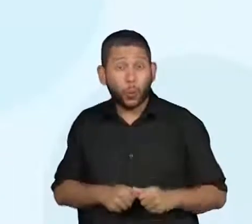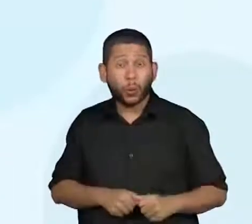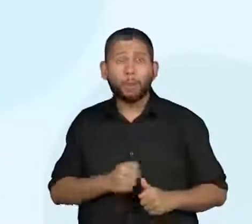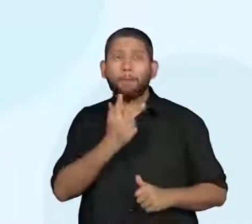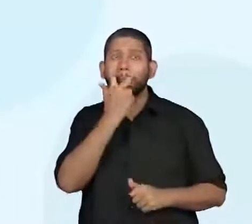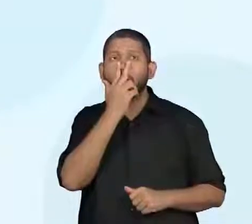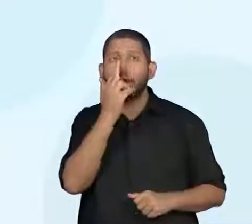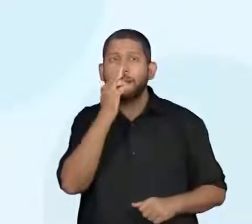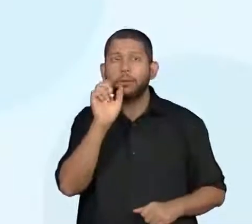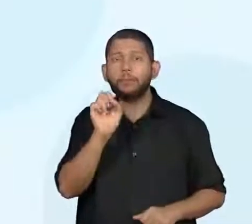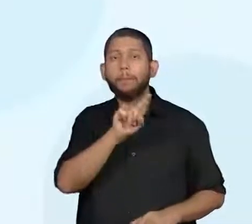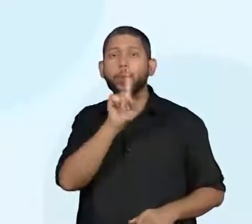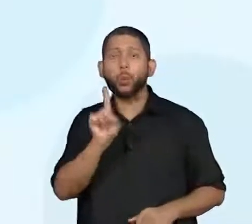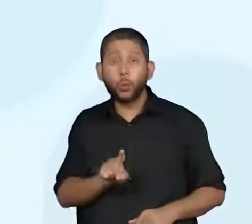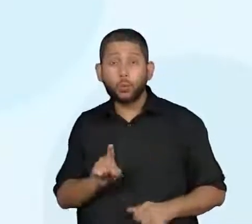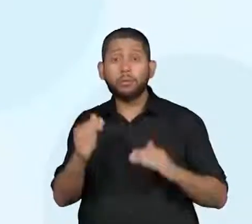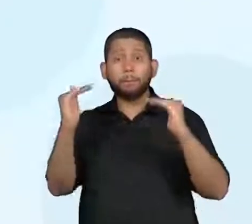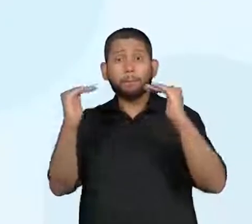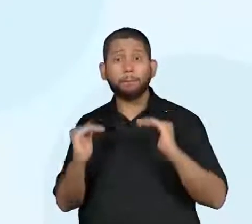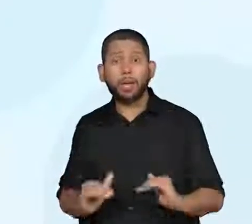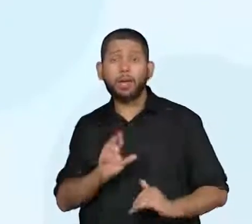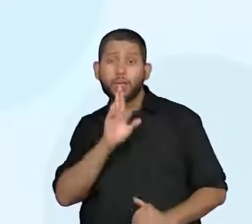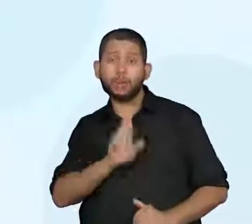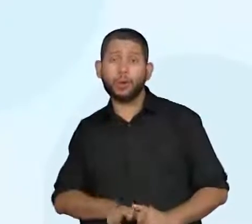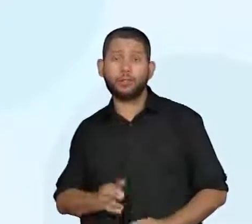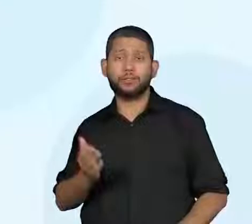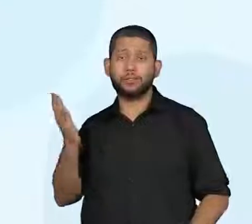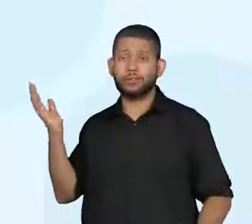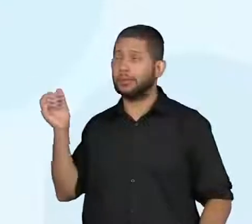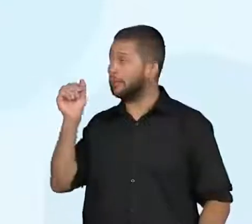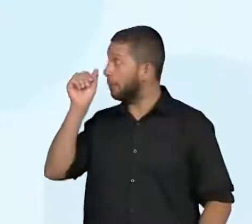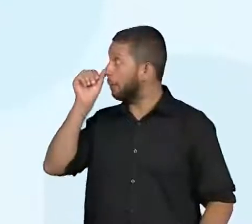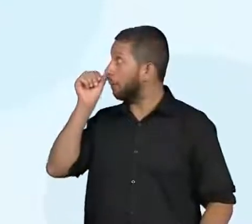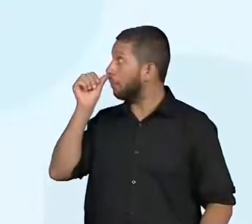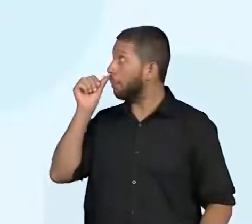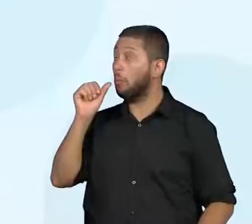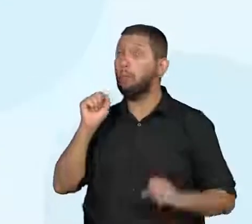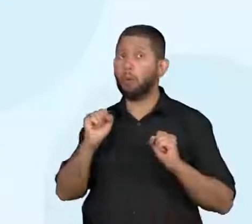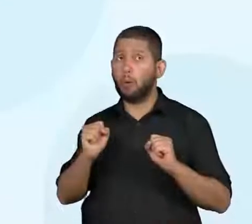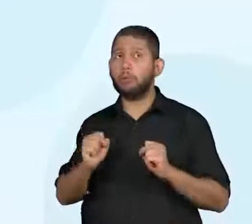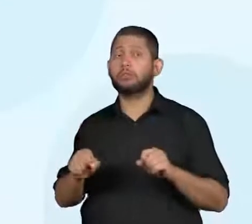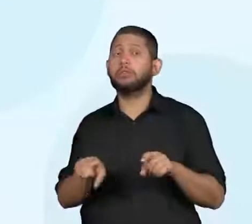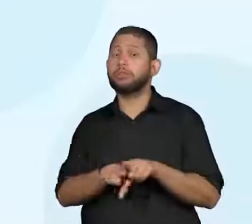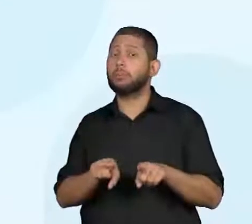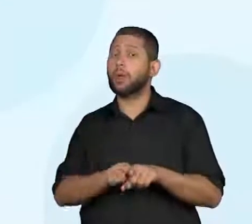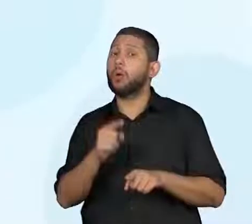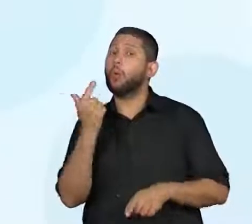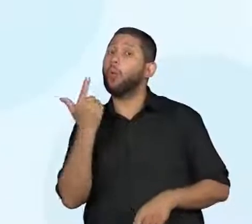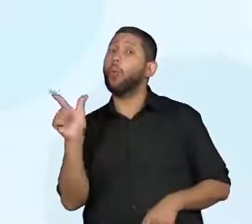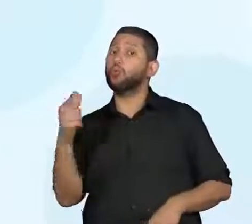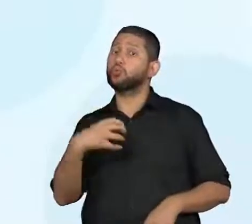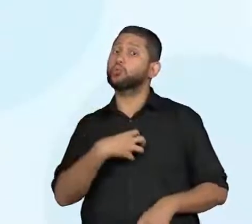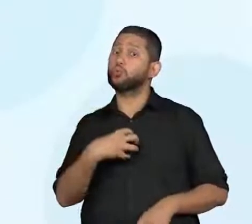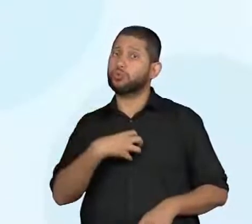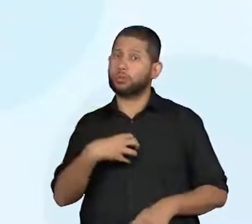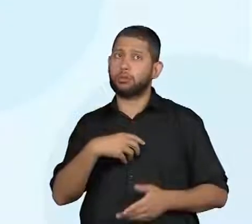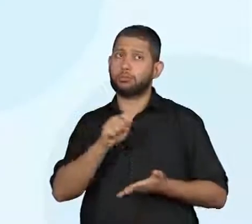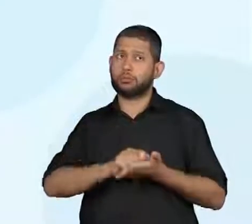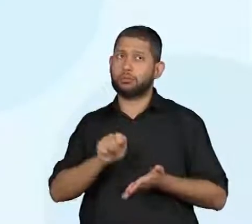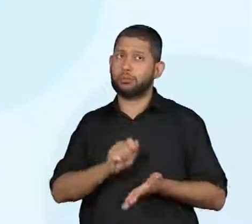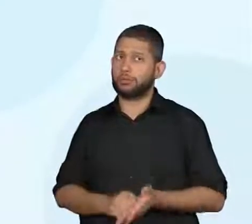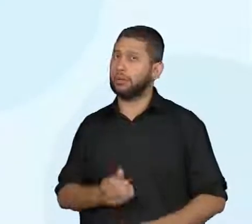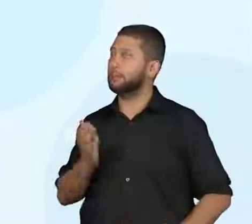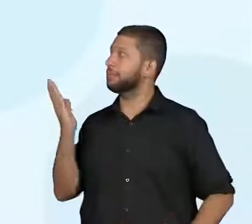curiosidade toda, fosse uma resposta. Agora, eu tenho outra forma de escrever, já que eu disse que tem outra forma de eu